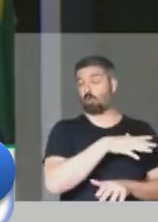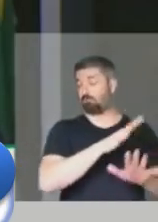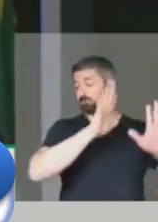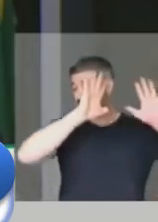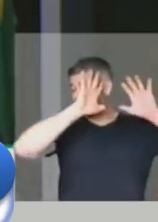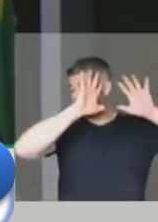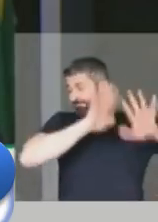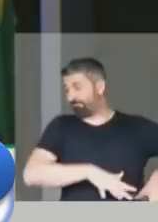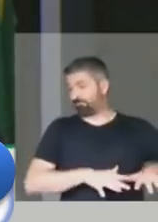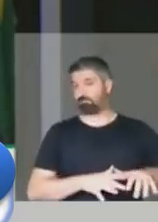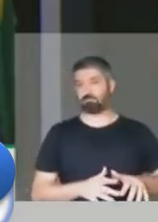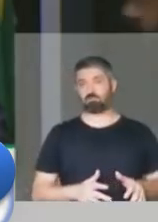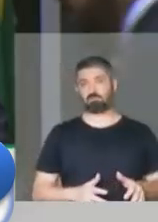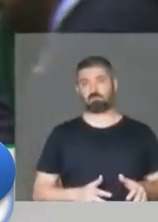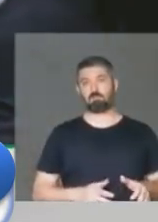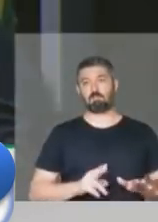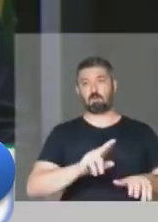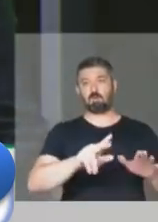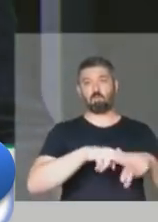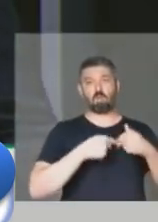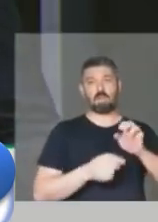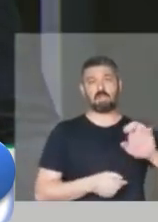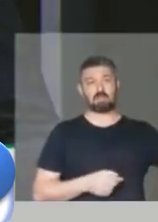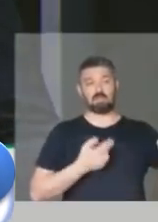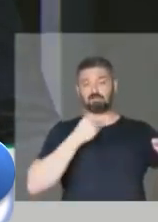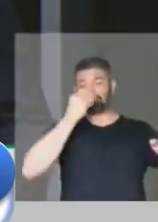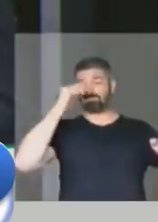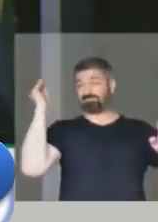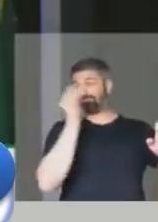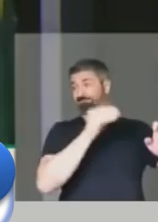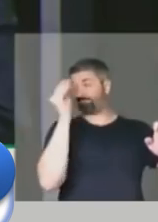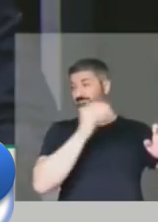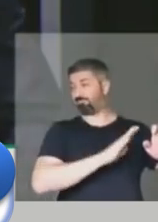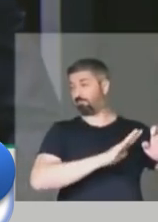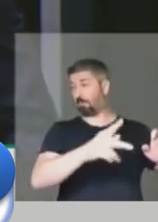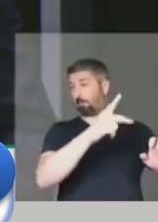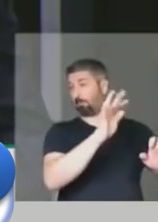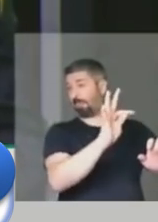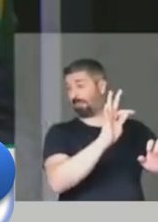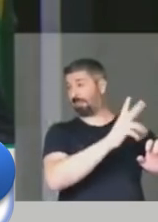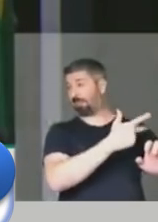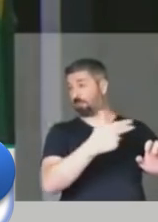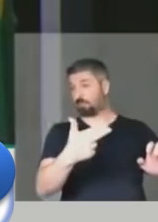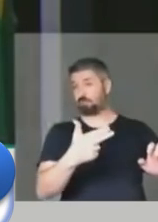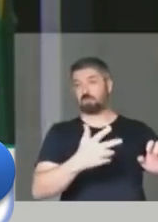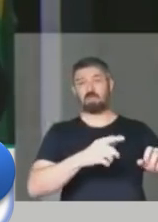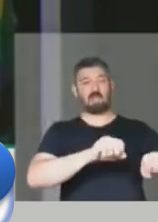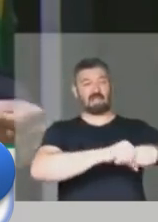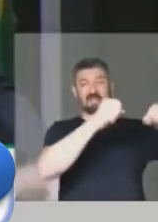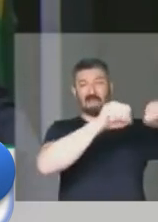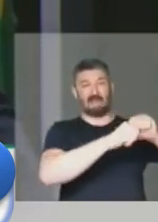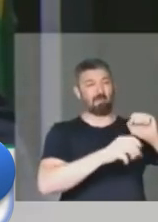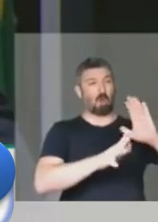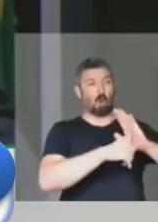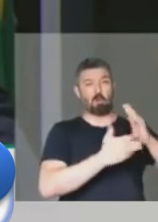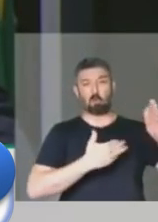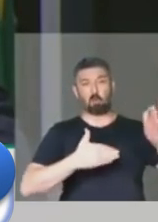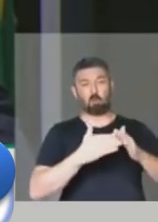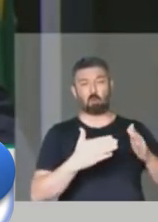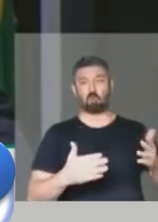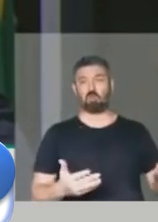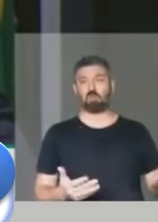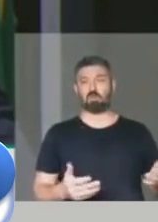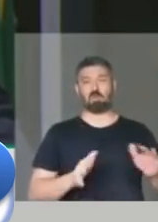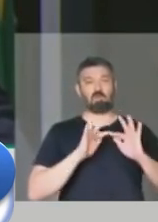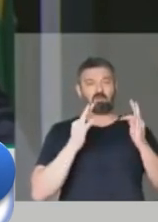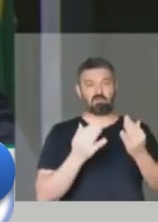escárnio produzido pela esquerda no nosso país, com o PT no poder, destruindo tudo que é de mais precioso para nós,